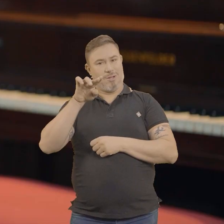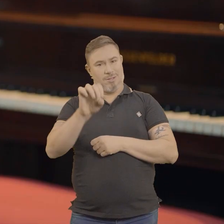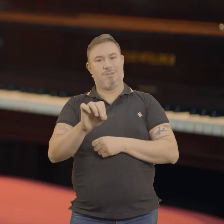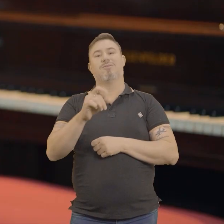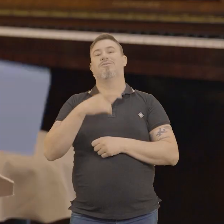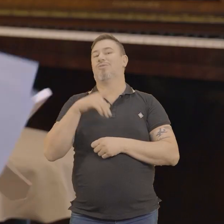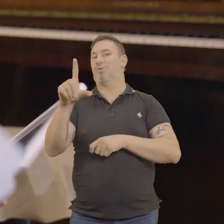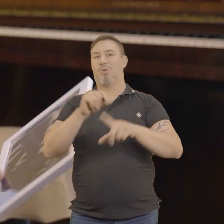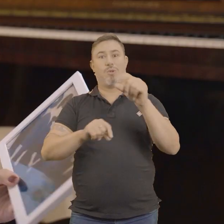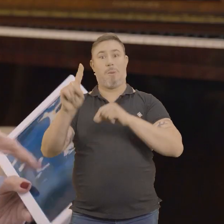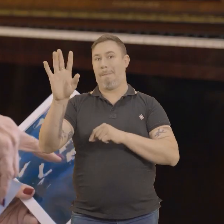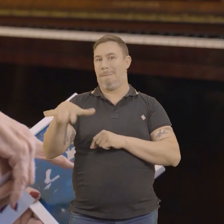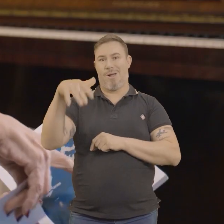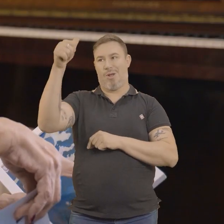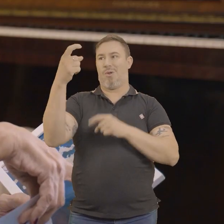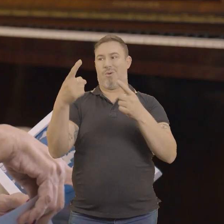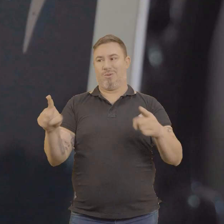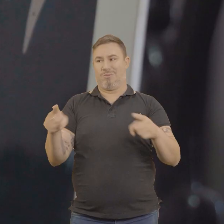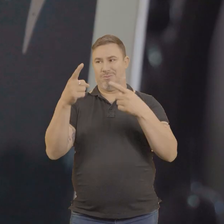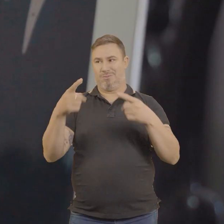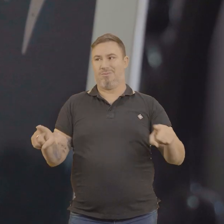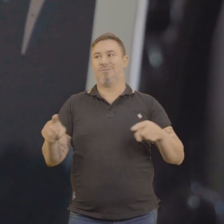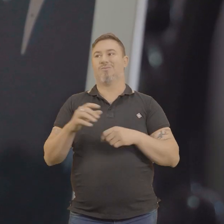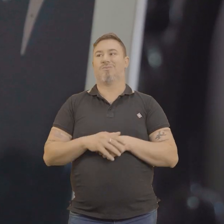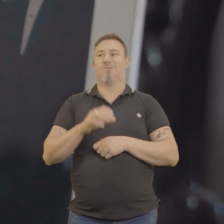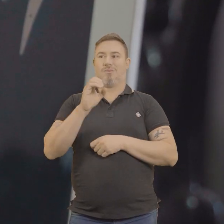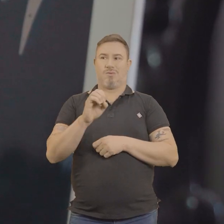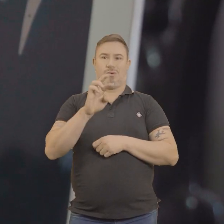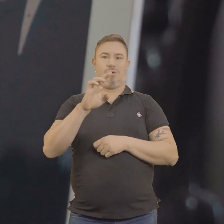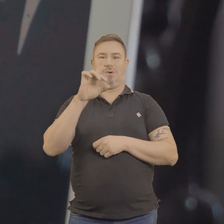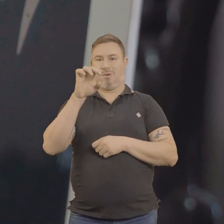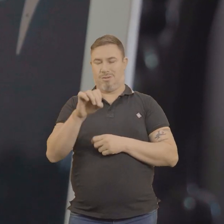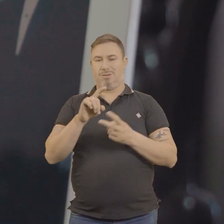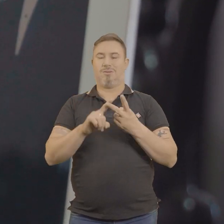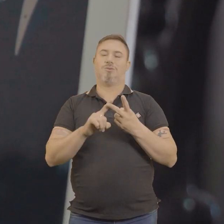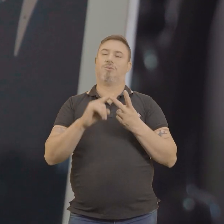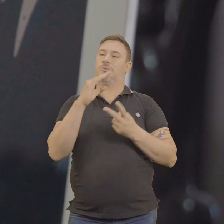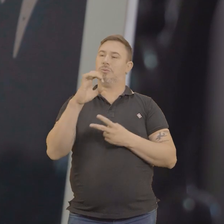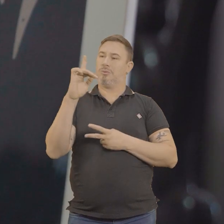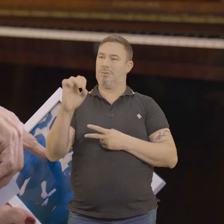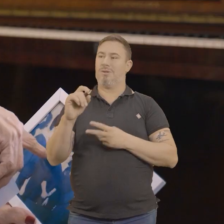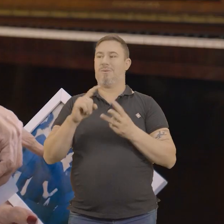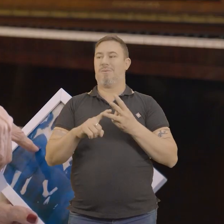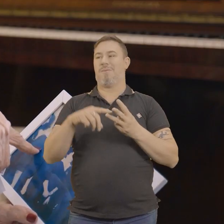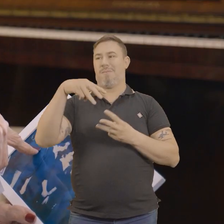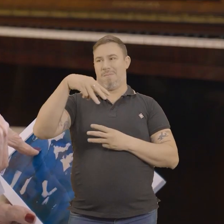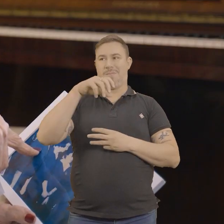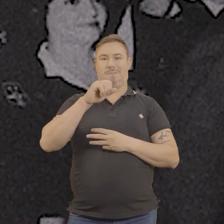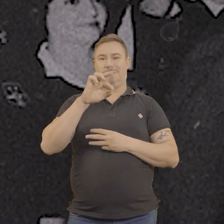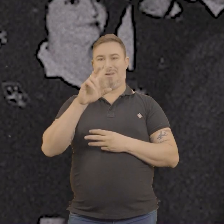melhor regente. Aqui o Orlando, o Célio, a Zeneida, olha a Maria Helena,